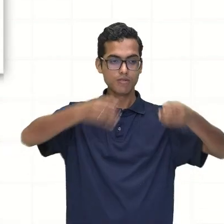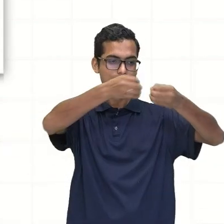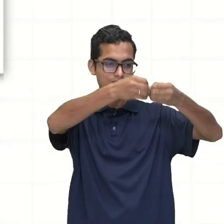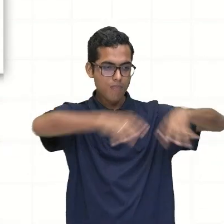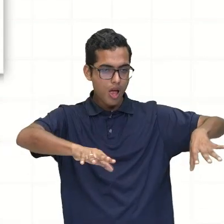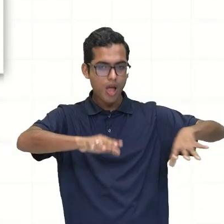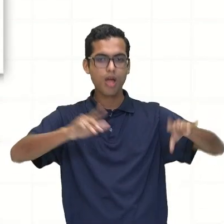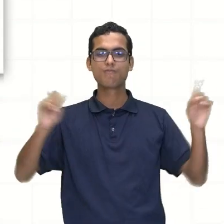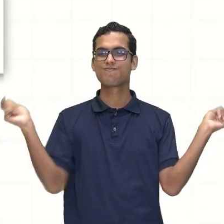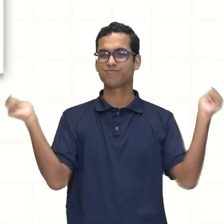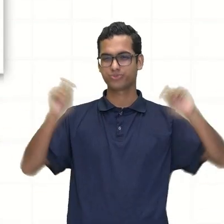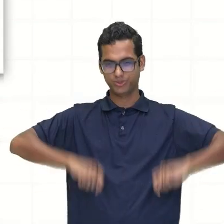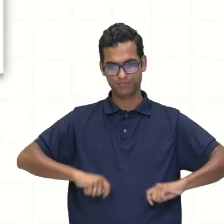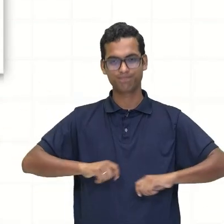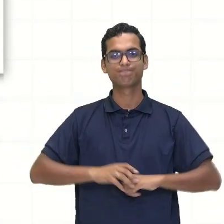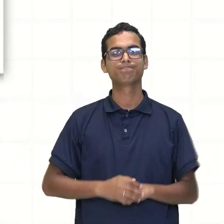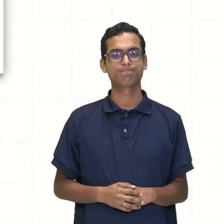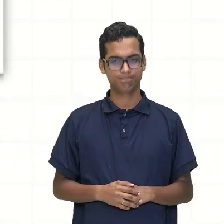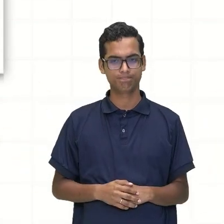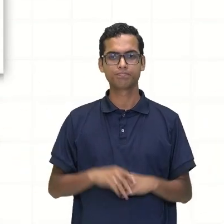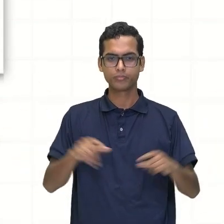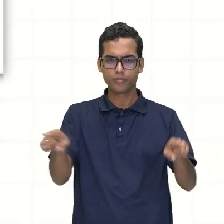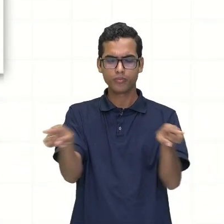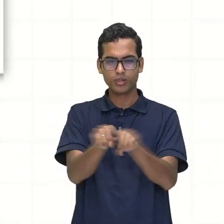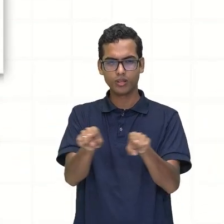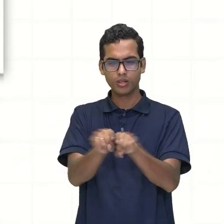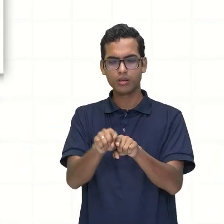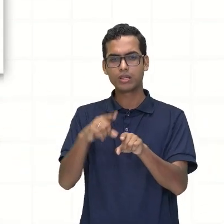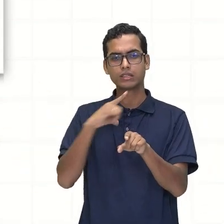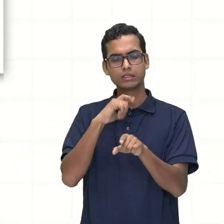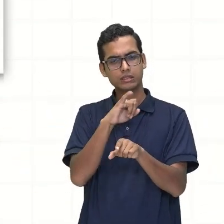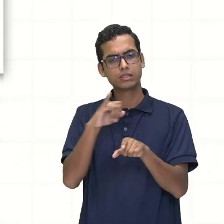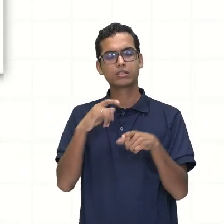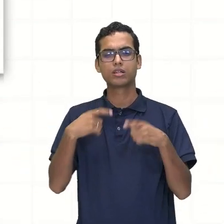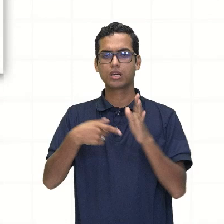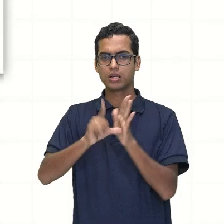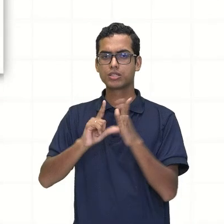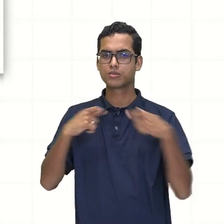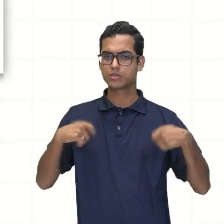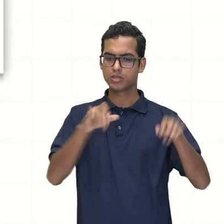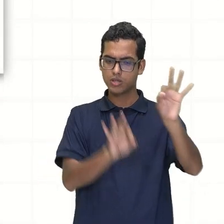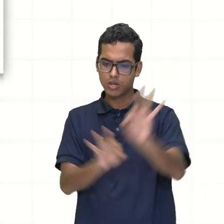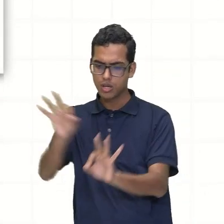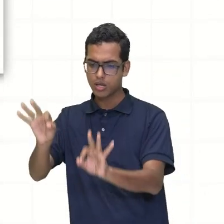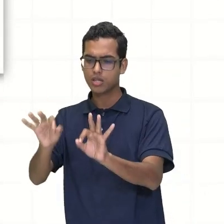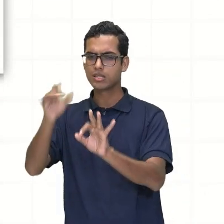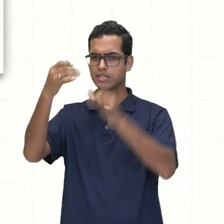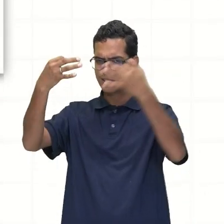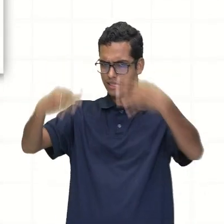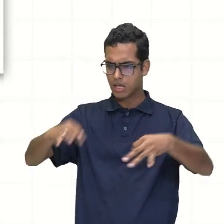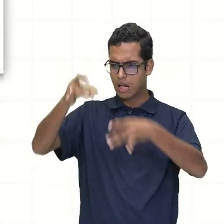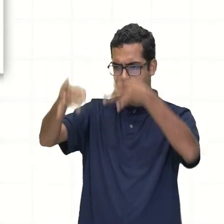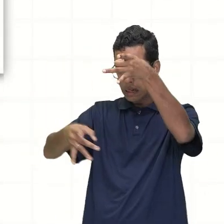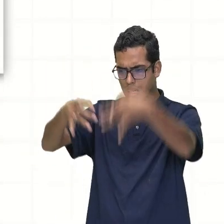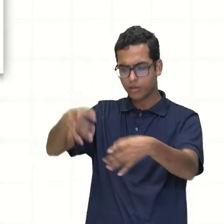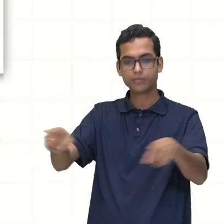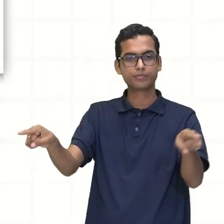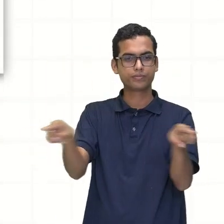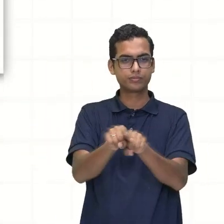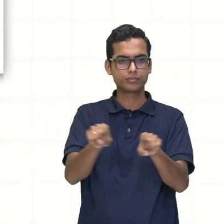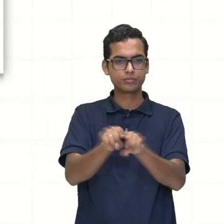tem um planejamento voltado para esse descarte. Nós temos também os acidentes, né? A gente, se